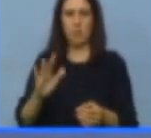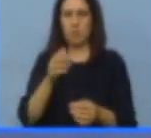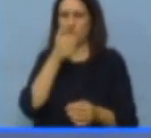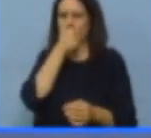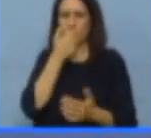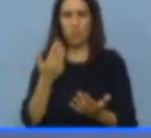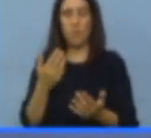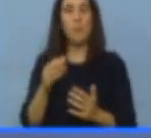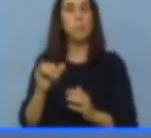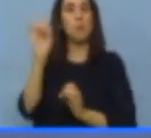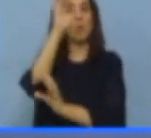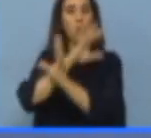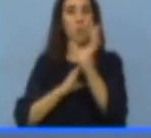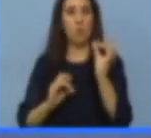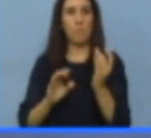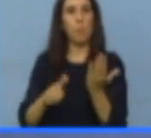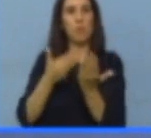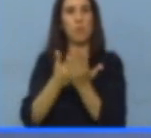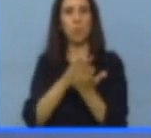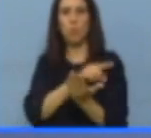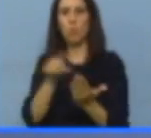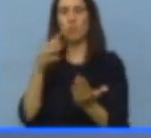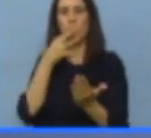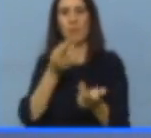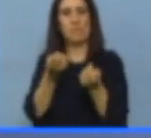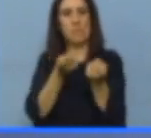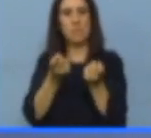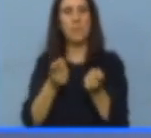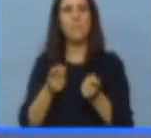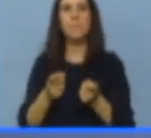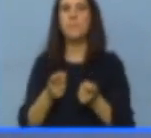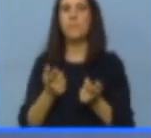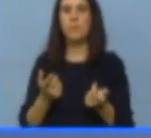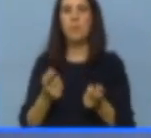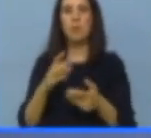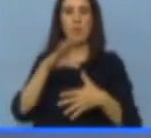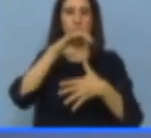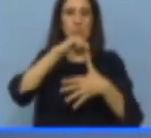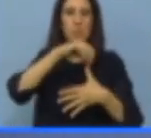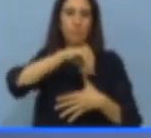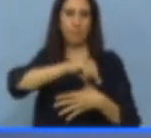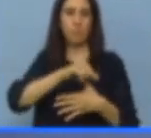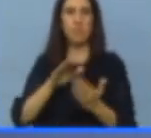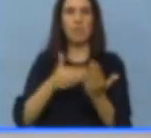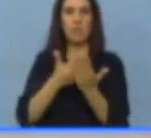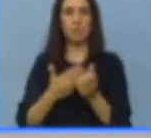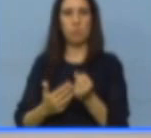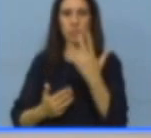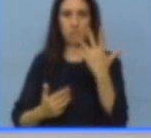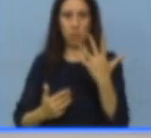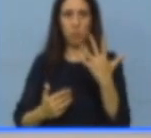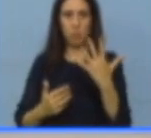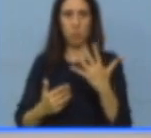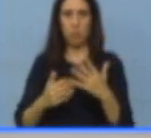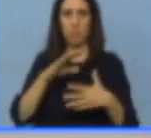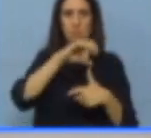na Europa temos um candidato para todas as províncias, na América Latina estão 5 candidatos para a América Latina